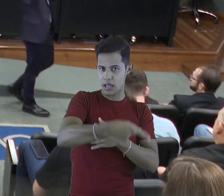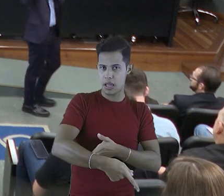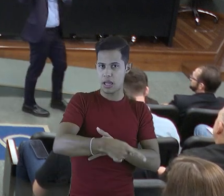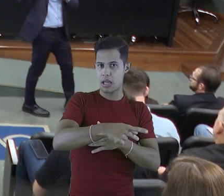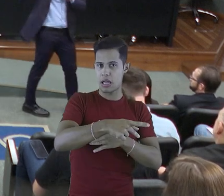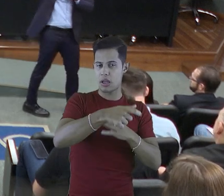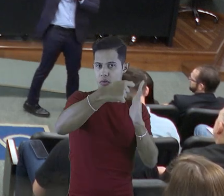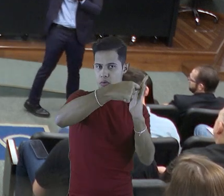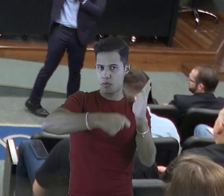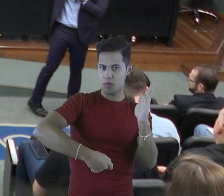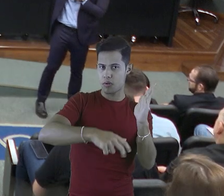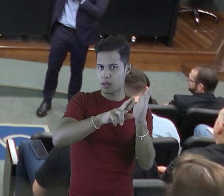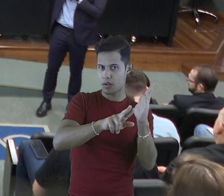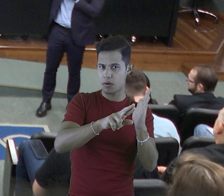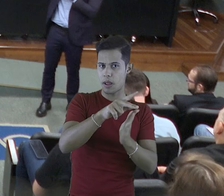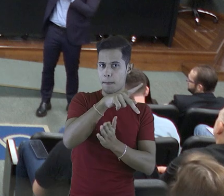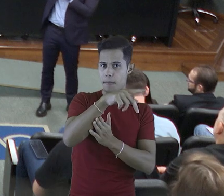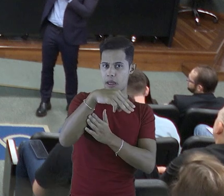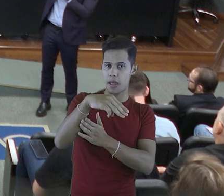Seguranças não são da casa, são?